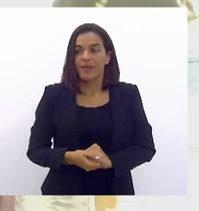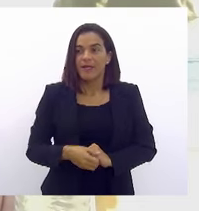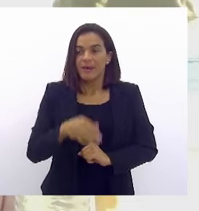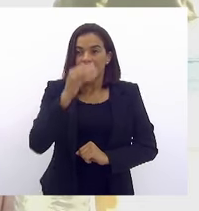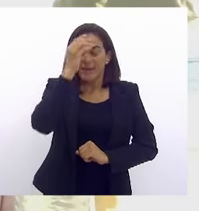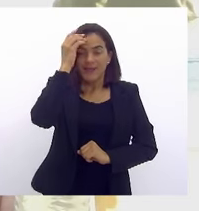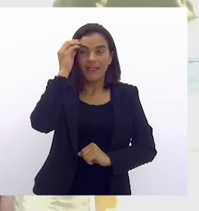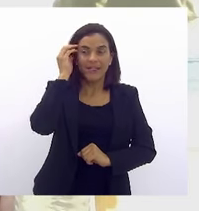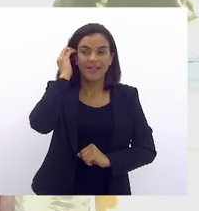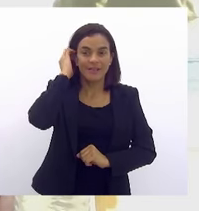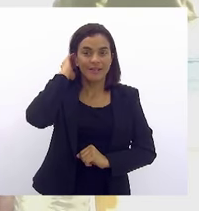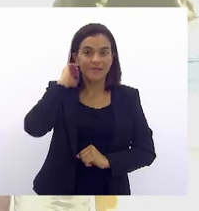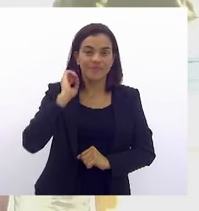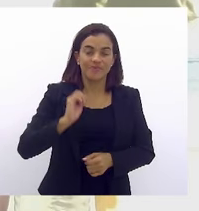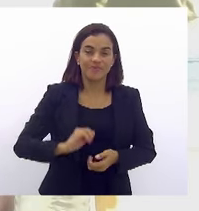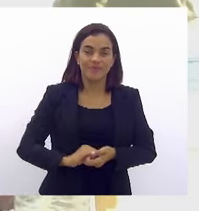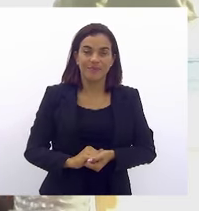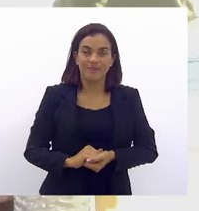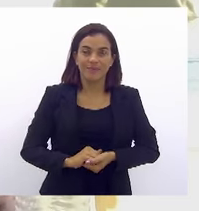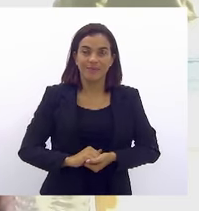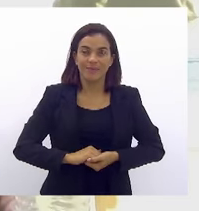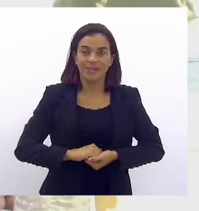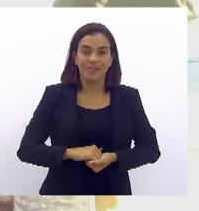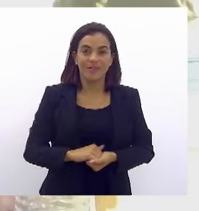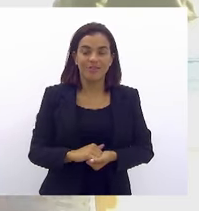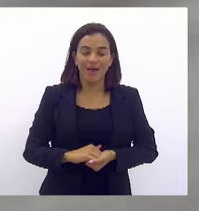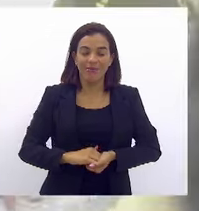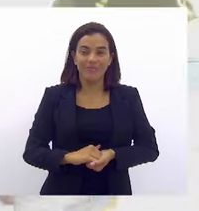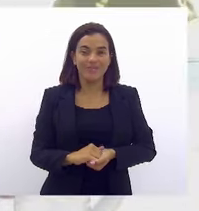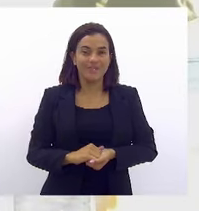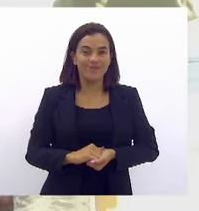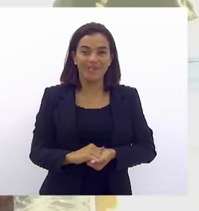Vai querer falar, Wagner? Vai querer falar?